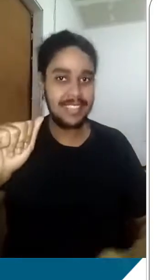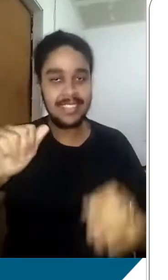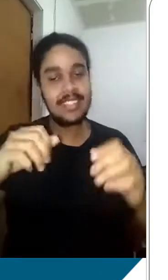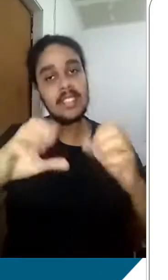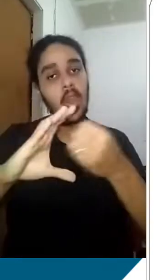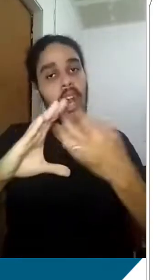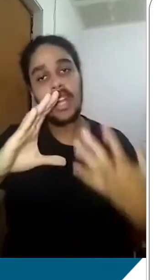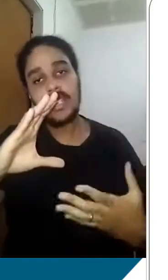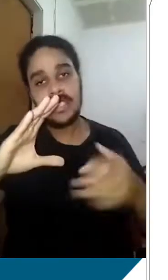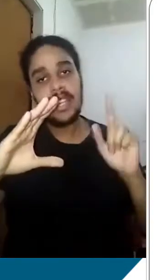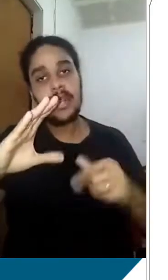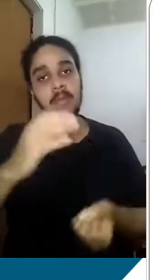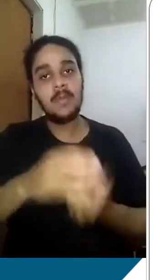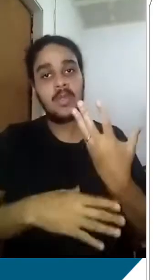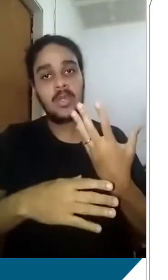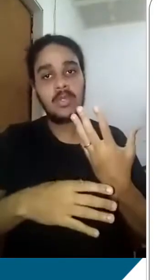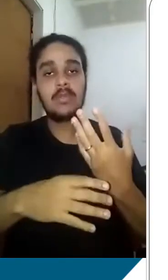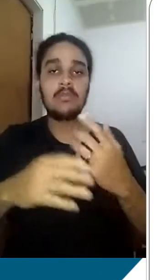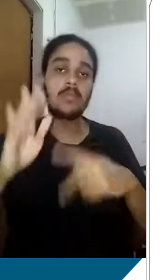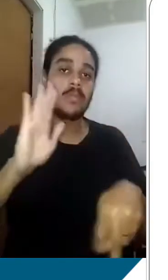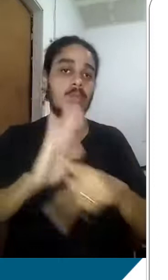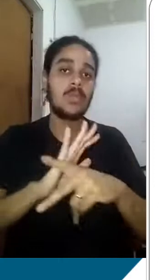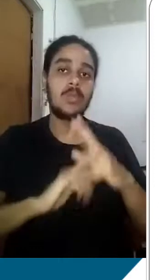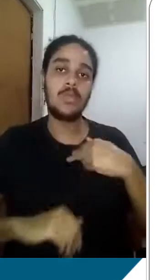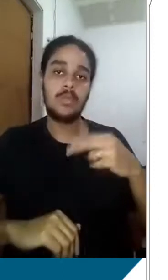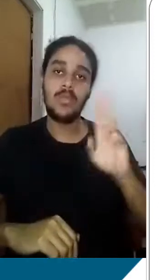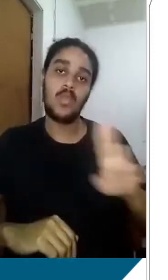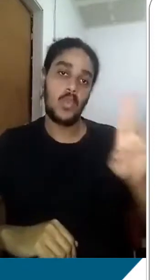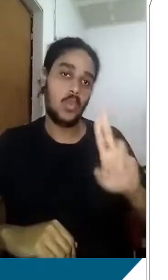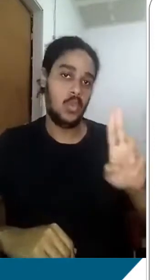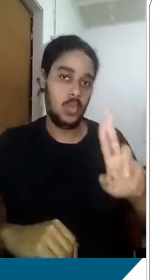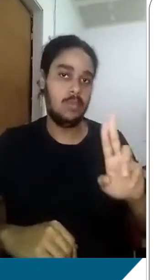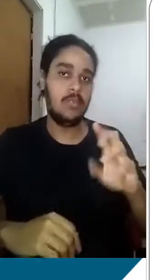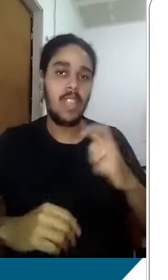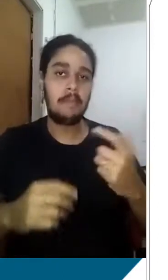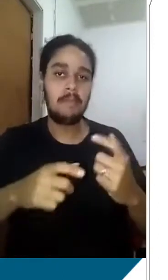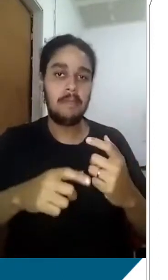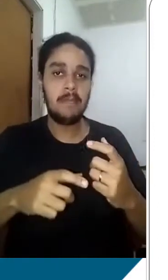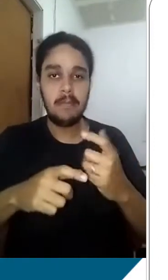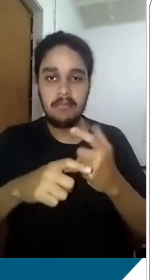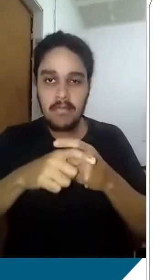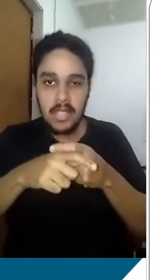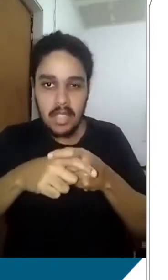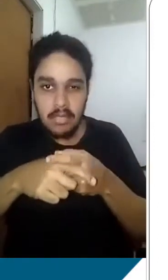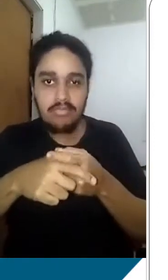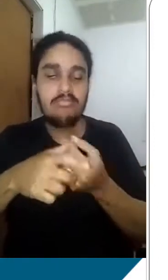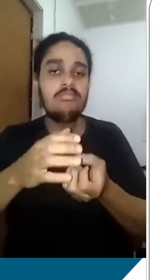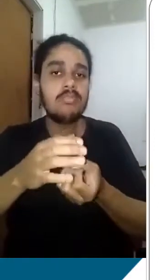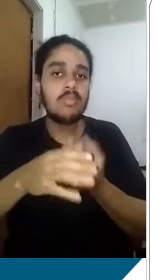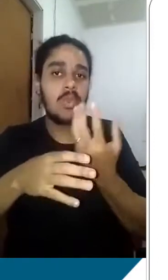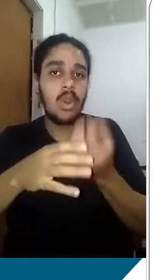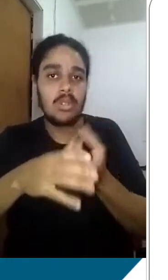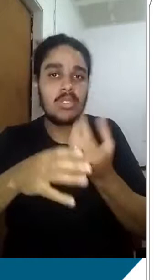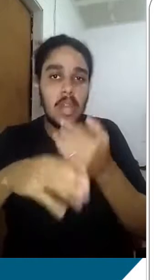a produção para subsistência, e o pequeno excedente produzido, ele